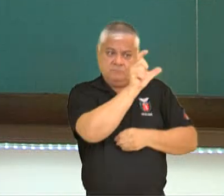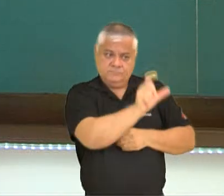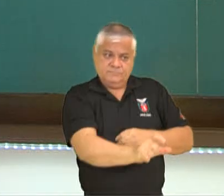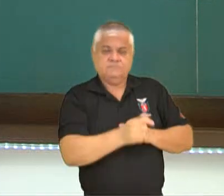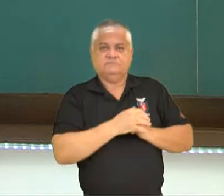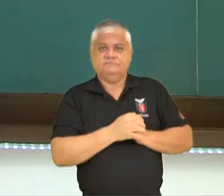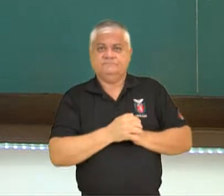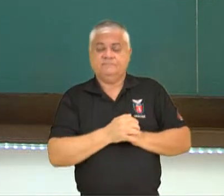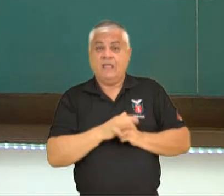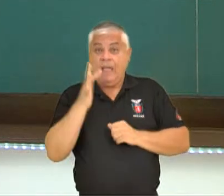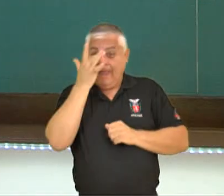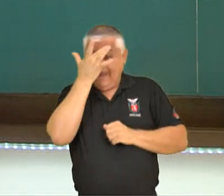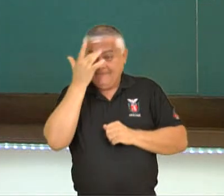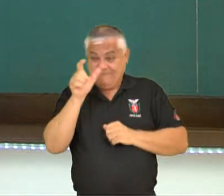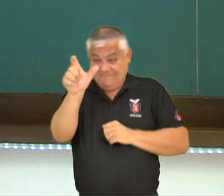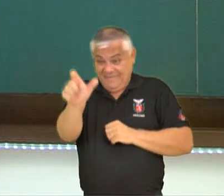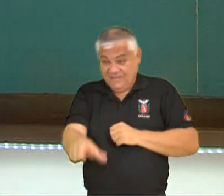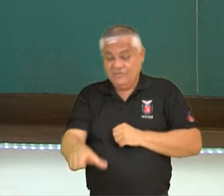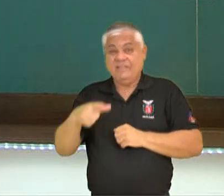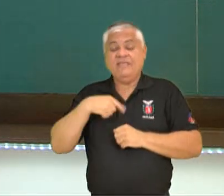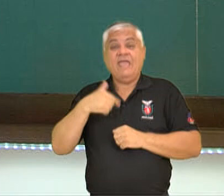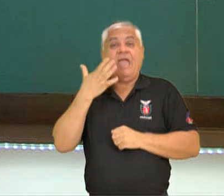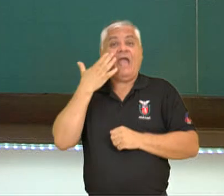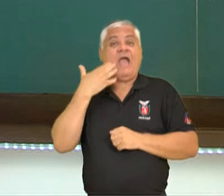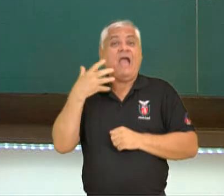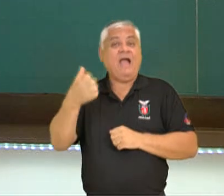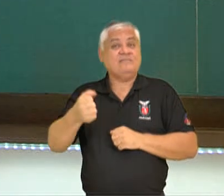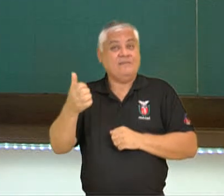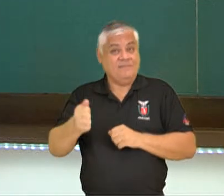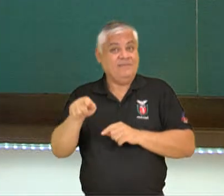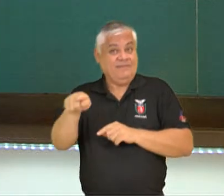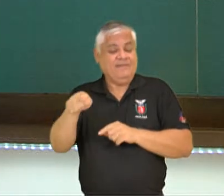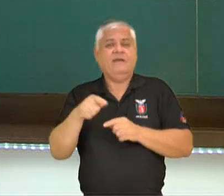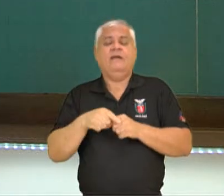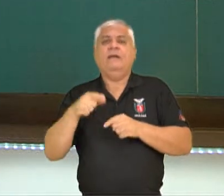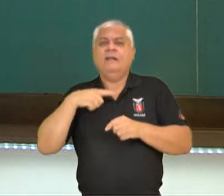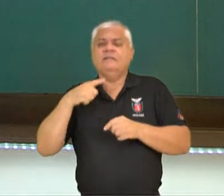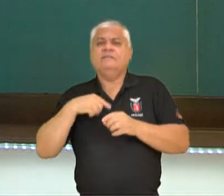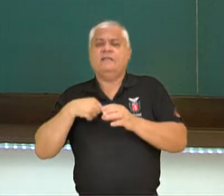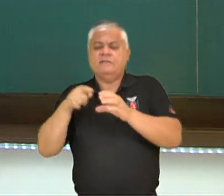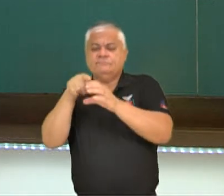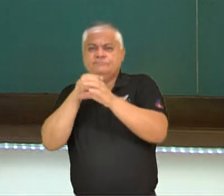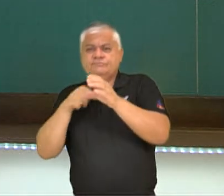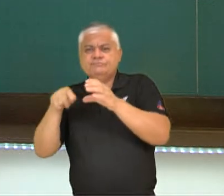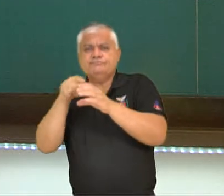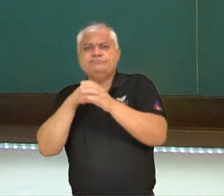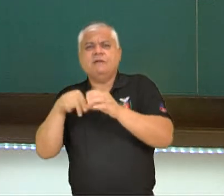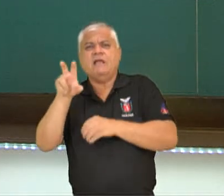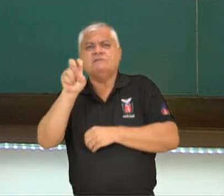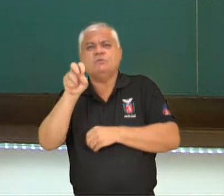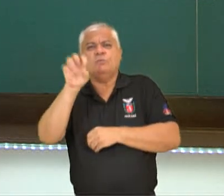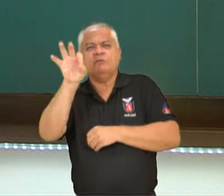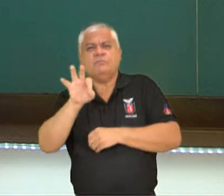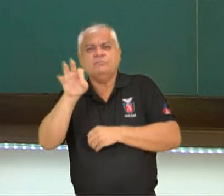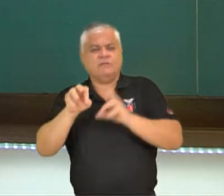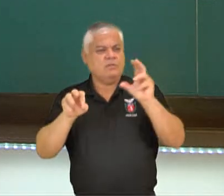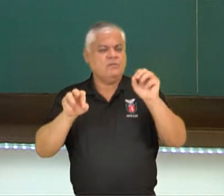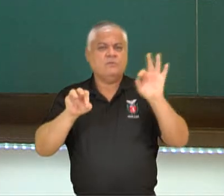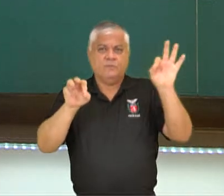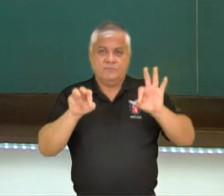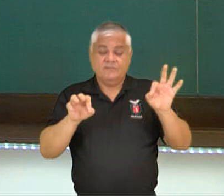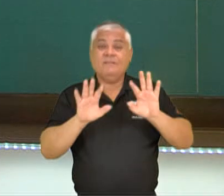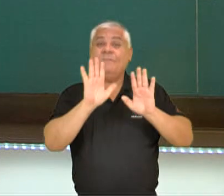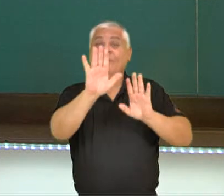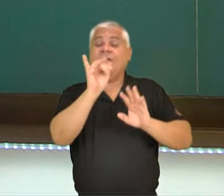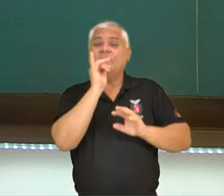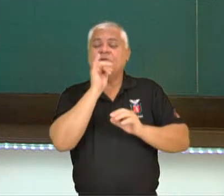traço falciforme, ela tem então metade das hemácias de um jeito, metade das hemácias do outro. O problema maior está com as